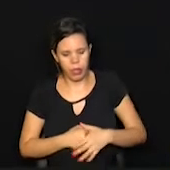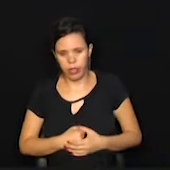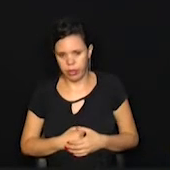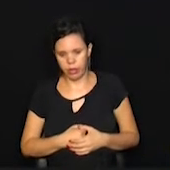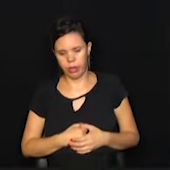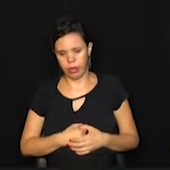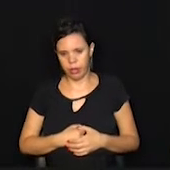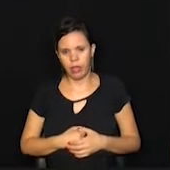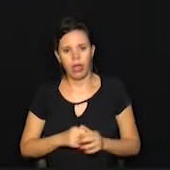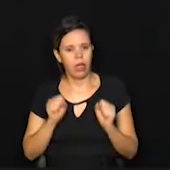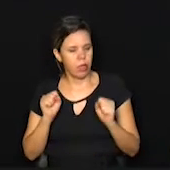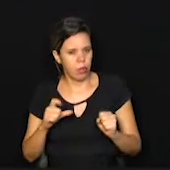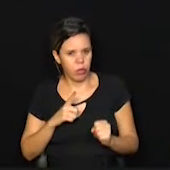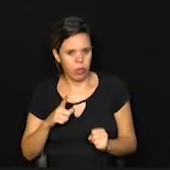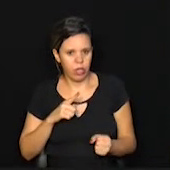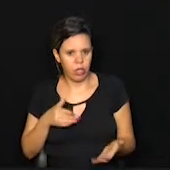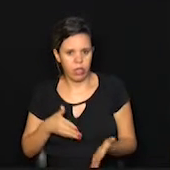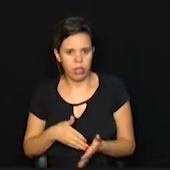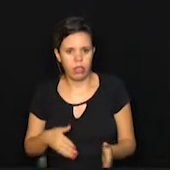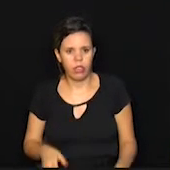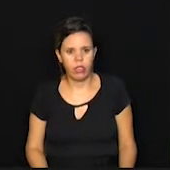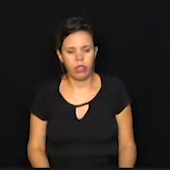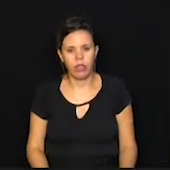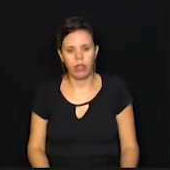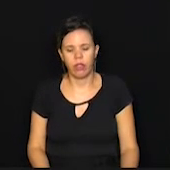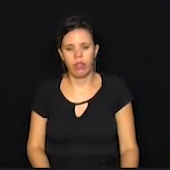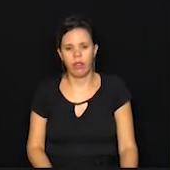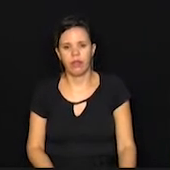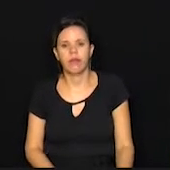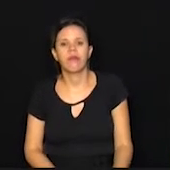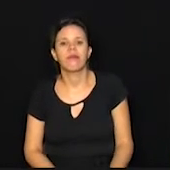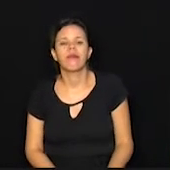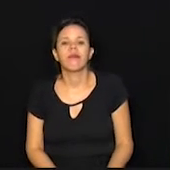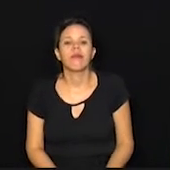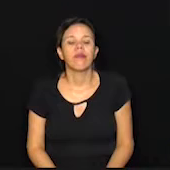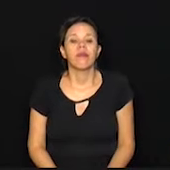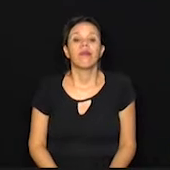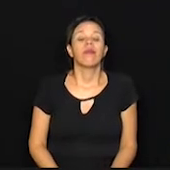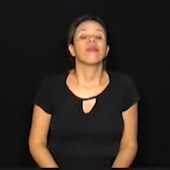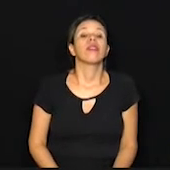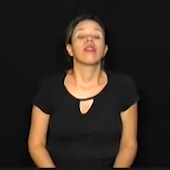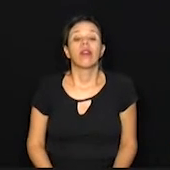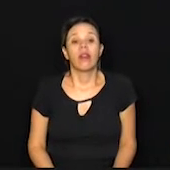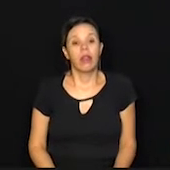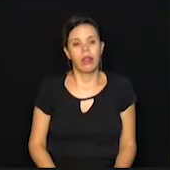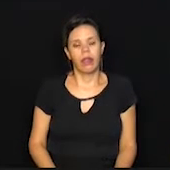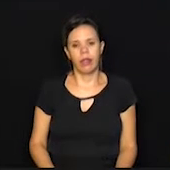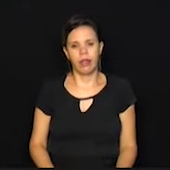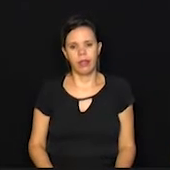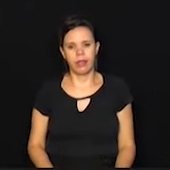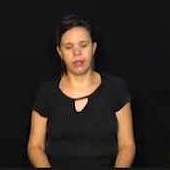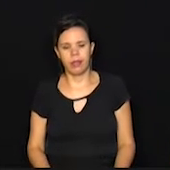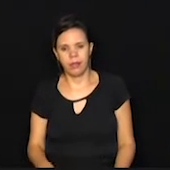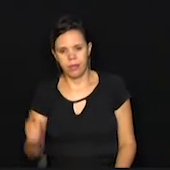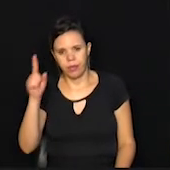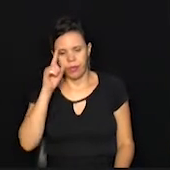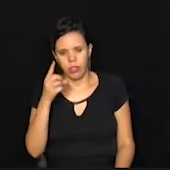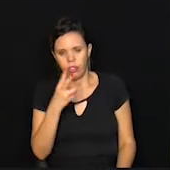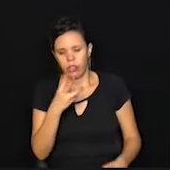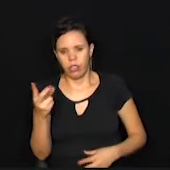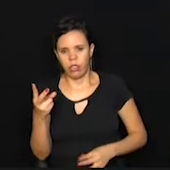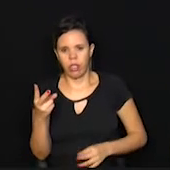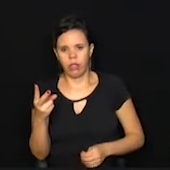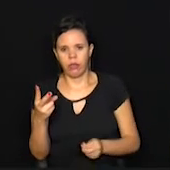o golpe poderia ter sido detido como eu falei para vocês o golpe começa no dia Trinta e Um de Março mas ele só assim